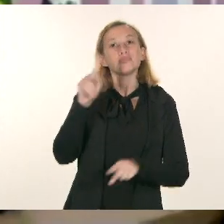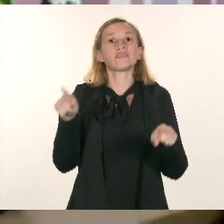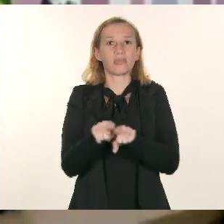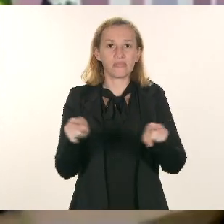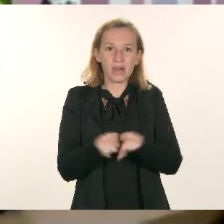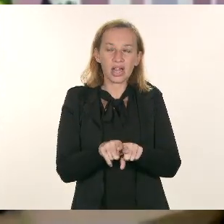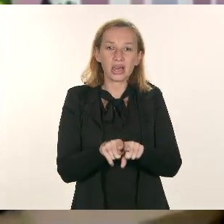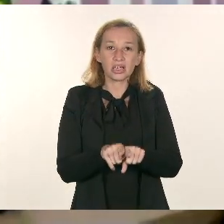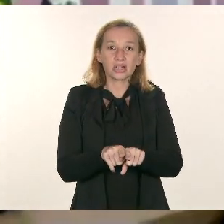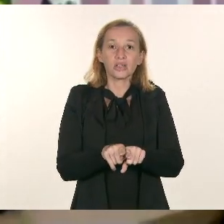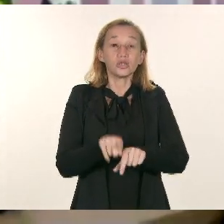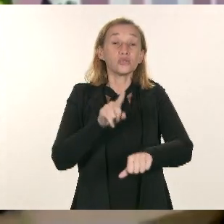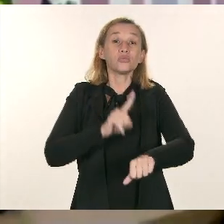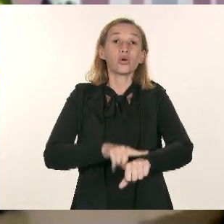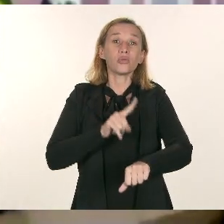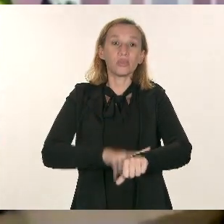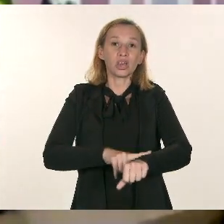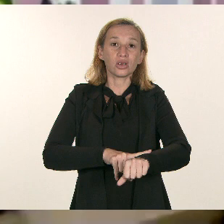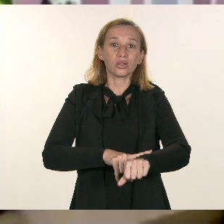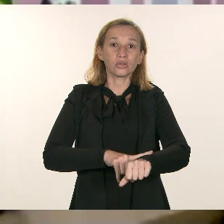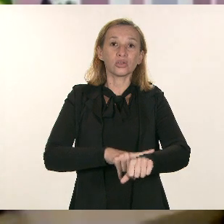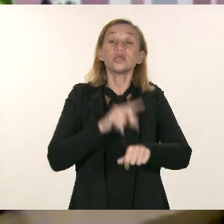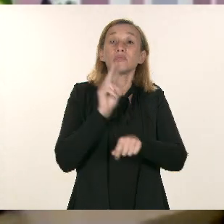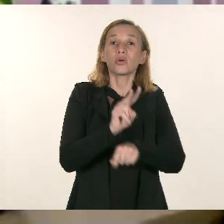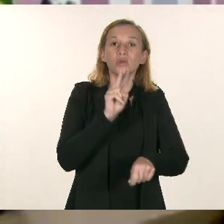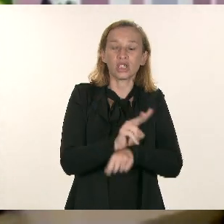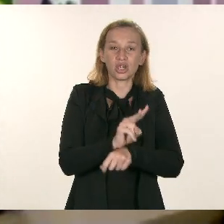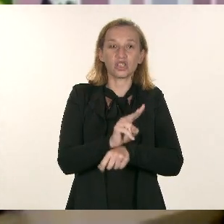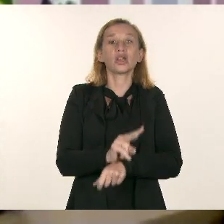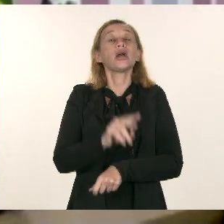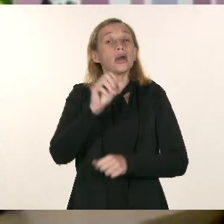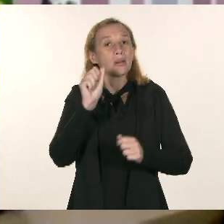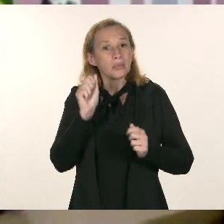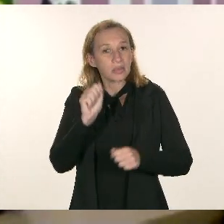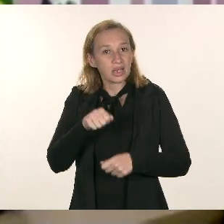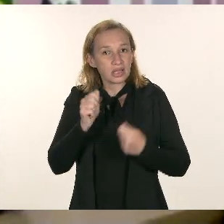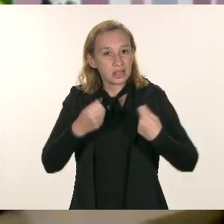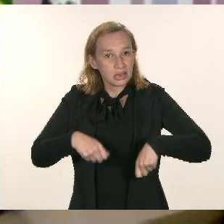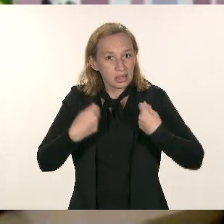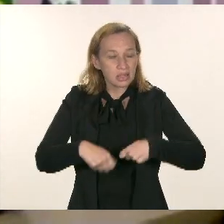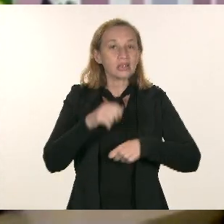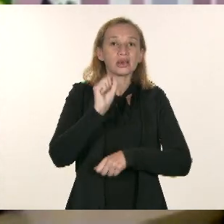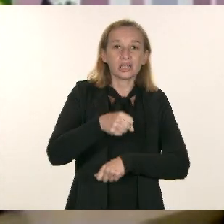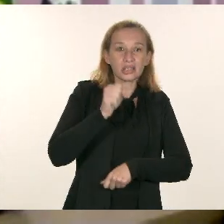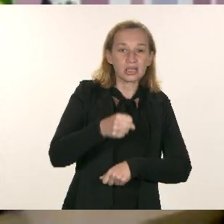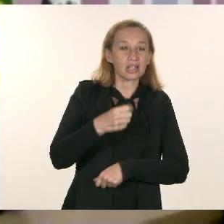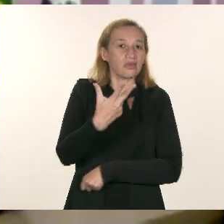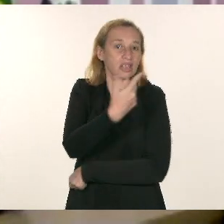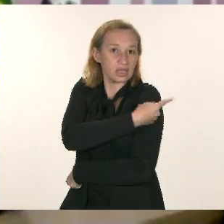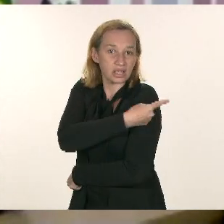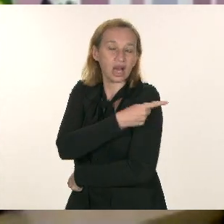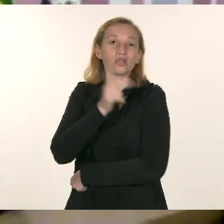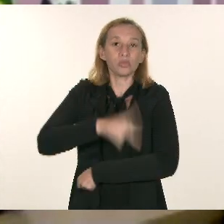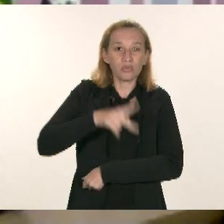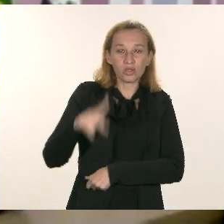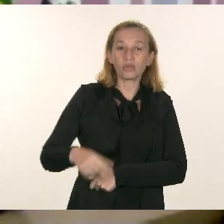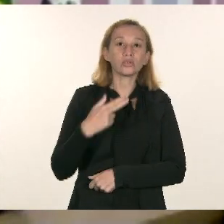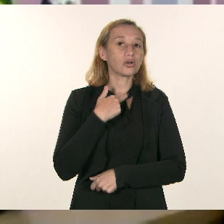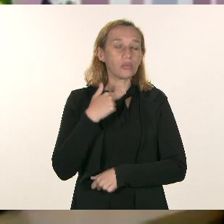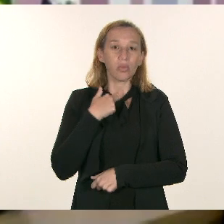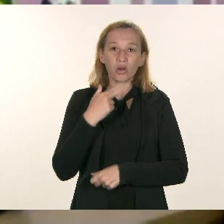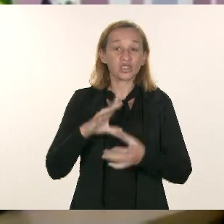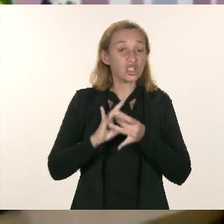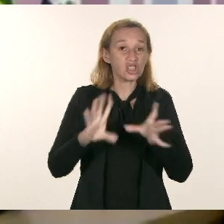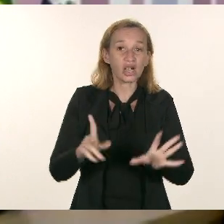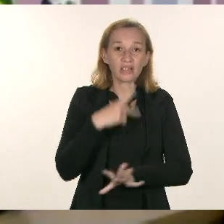também na hora da imunização. Precisamos, sim, imunizar os nossos professores, e não posso deixar de fazer deferência